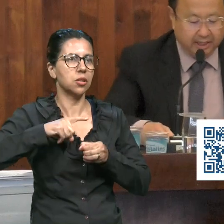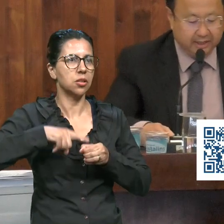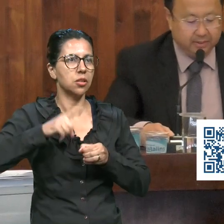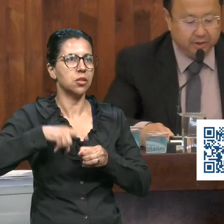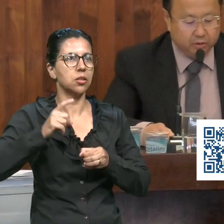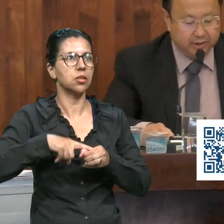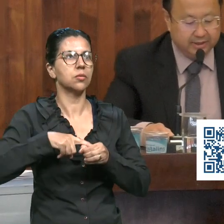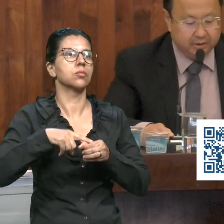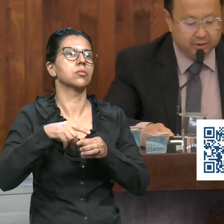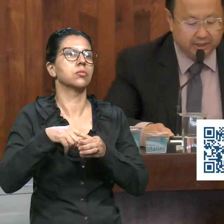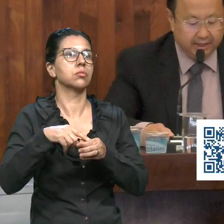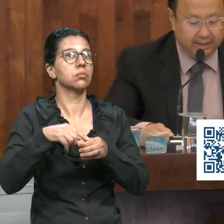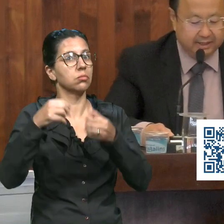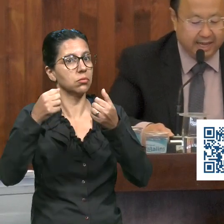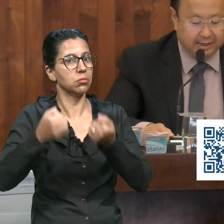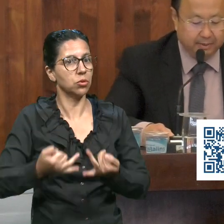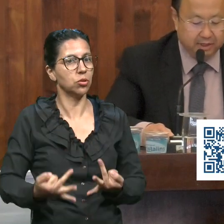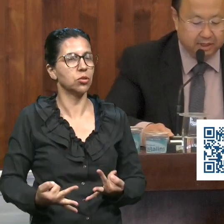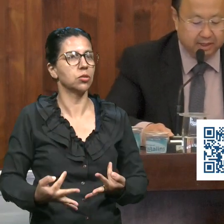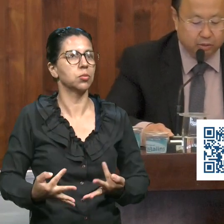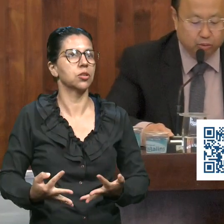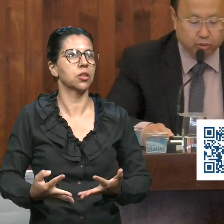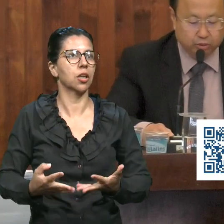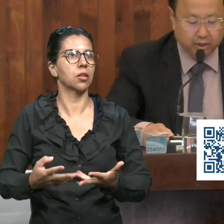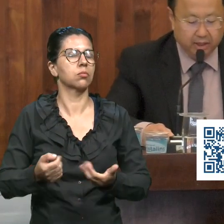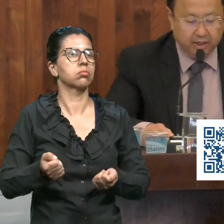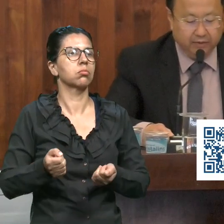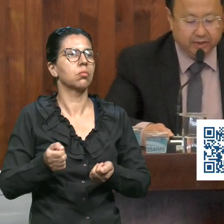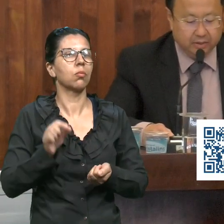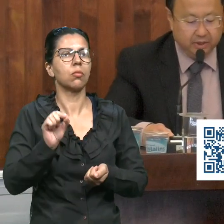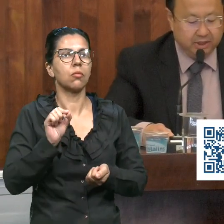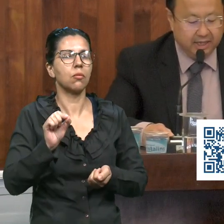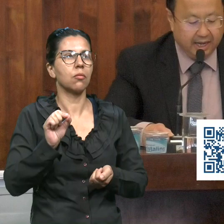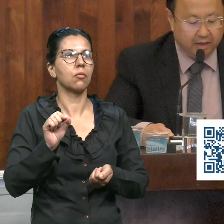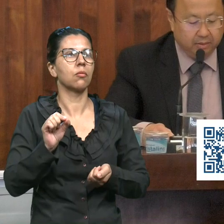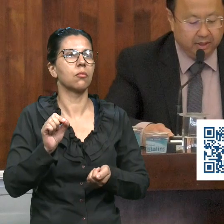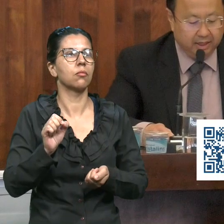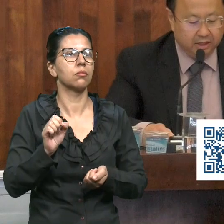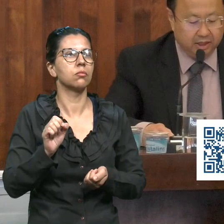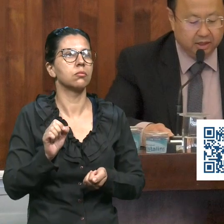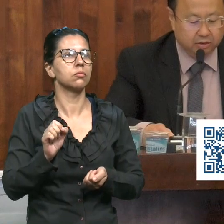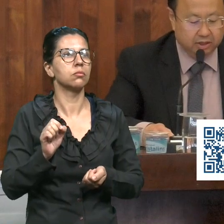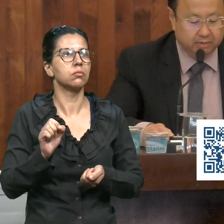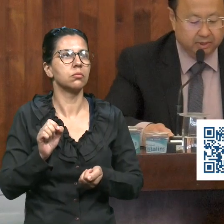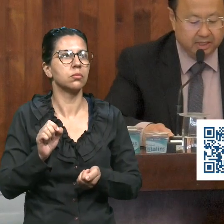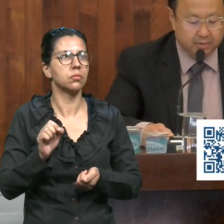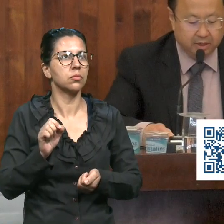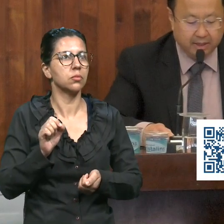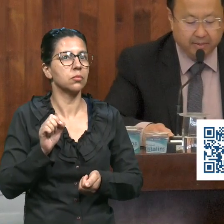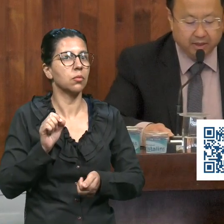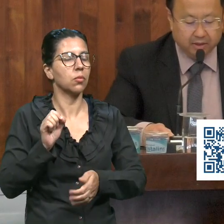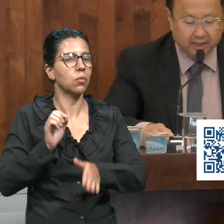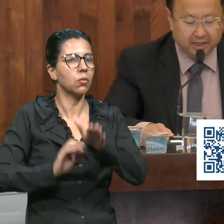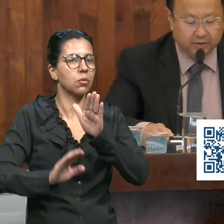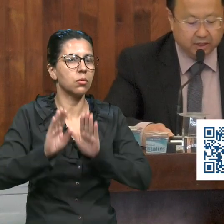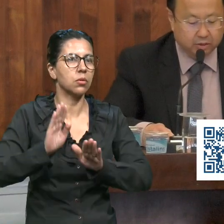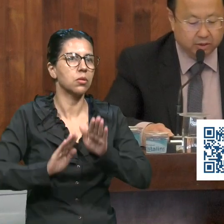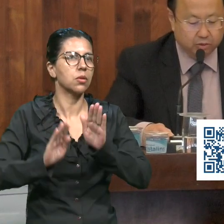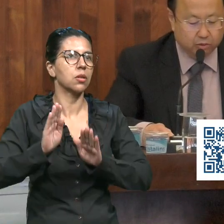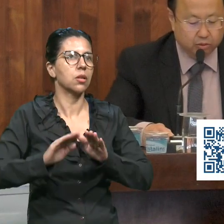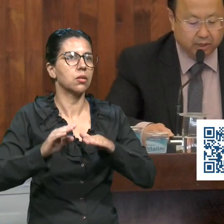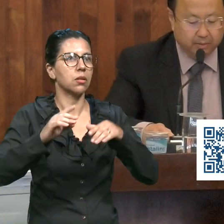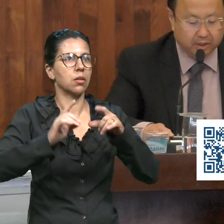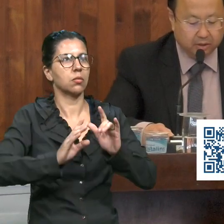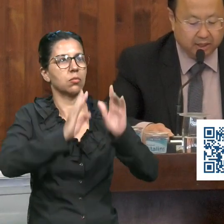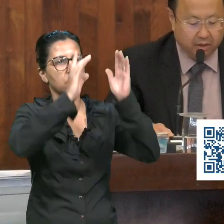encaminhe esclarecimentos concernentes às medidas em curso que visam mitigar o iminente risco de desmoronamento das edificações